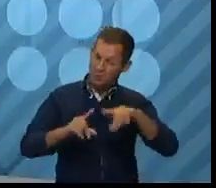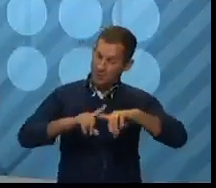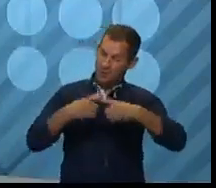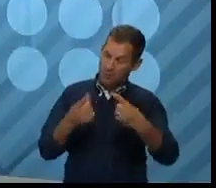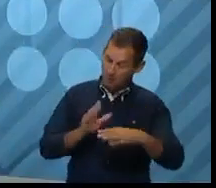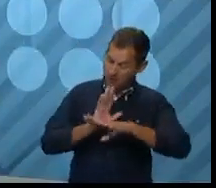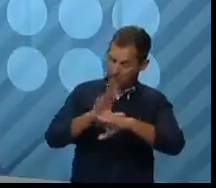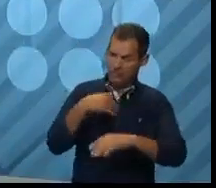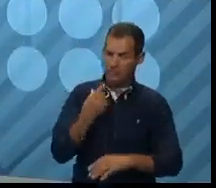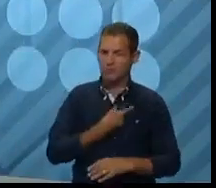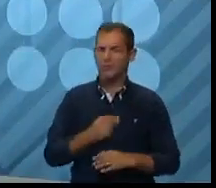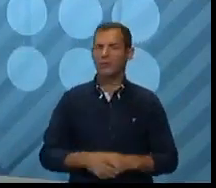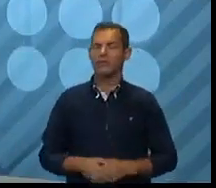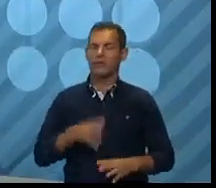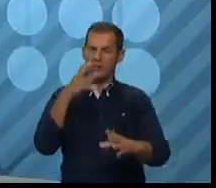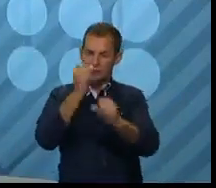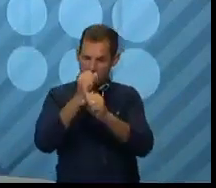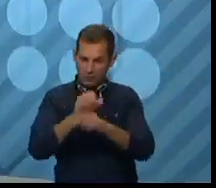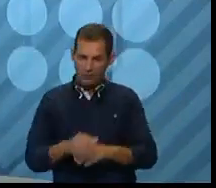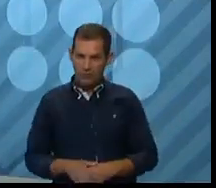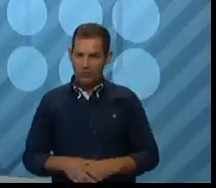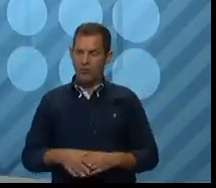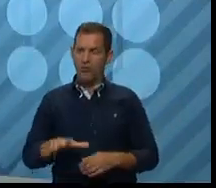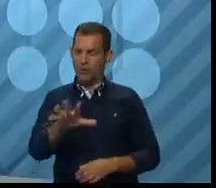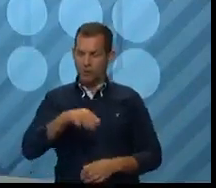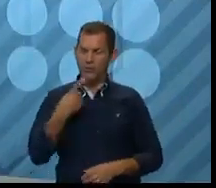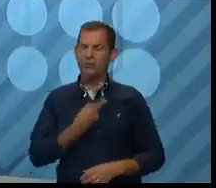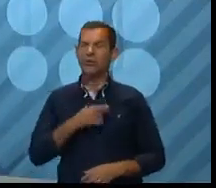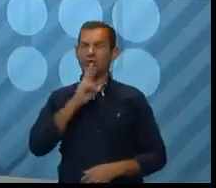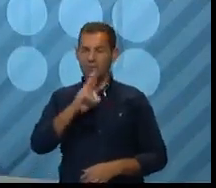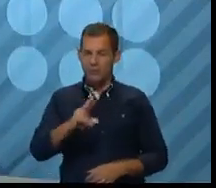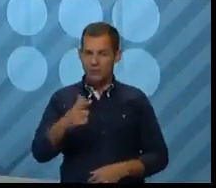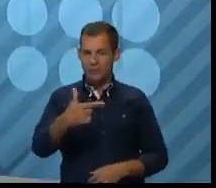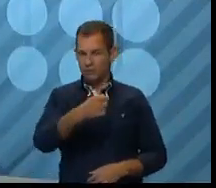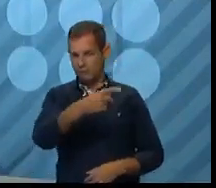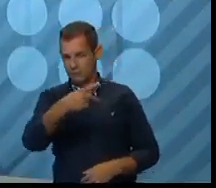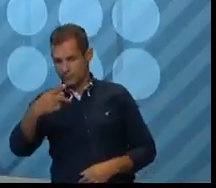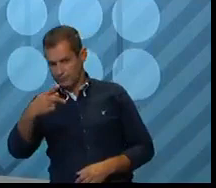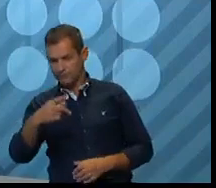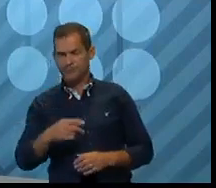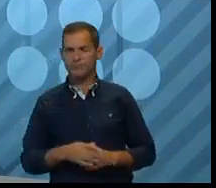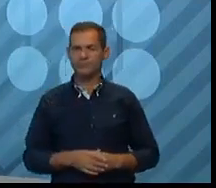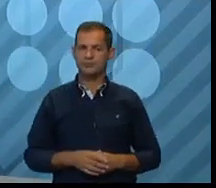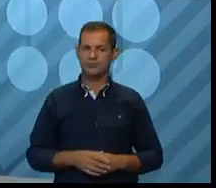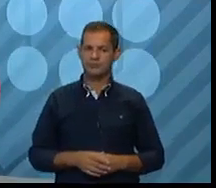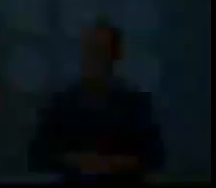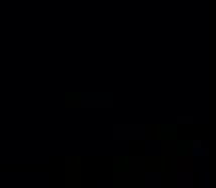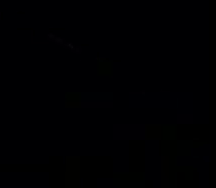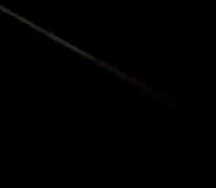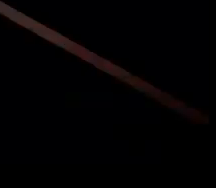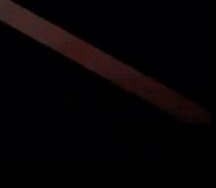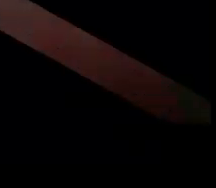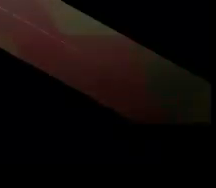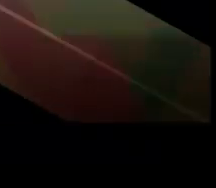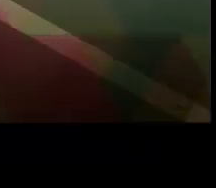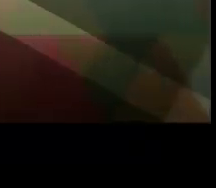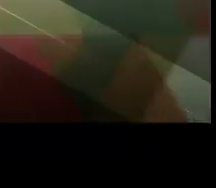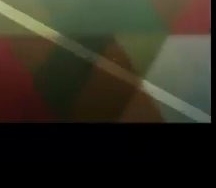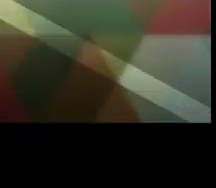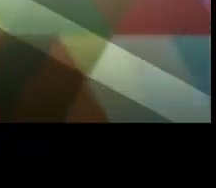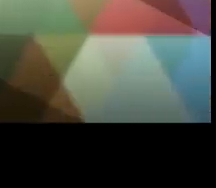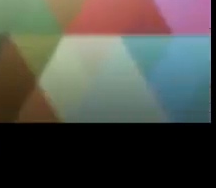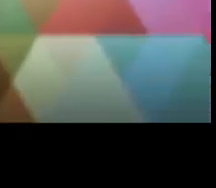mas ela nos auxilia para o cálculo de áreas. E com isso, nós resolvemos a nossa segunda situação-problema.